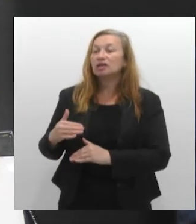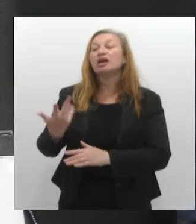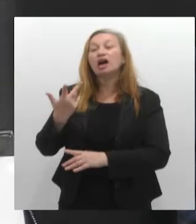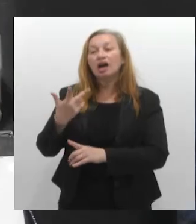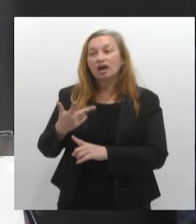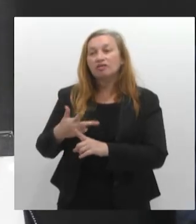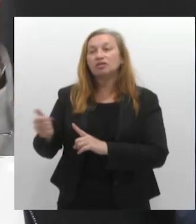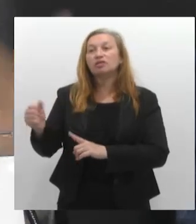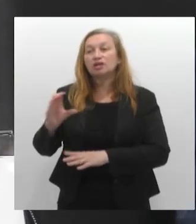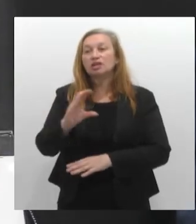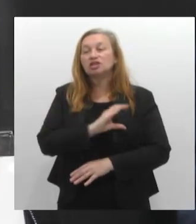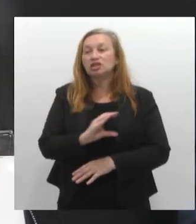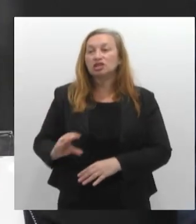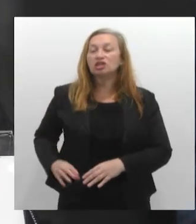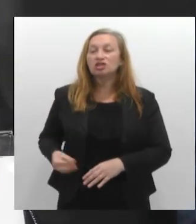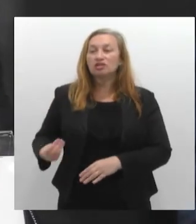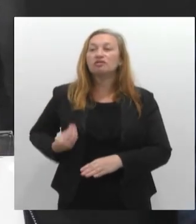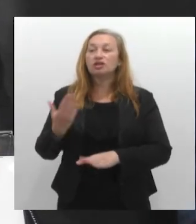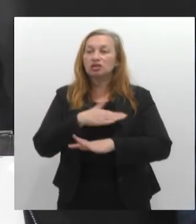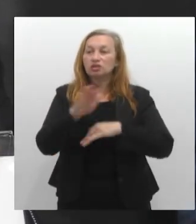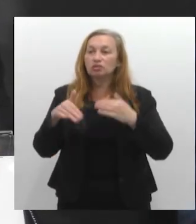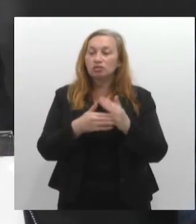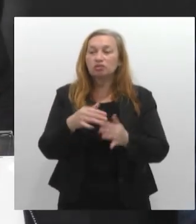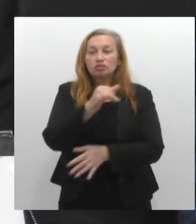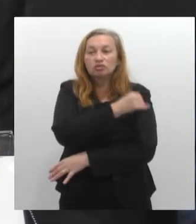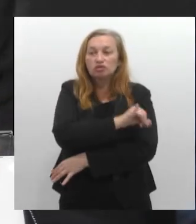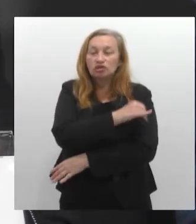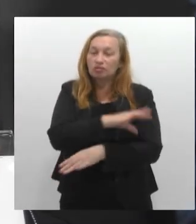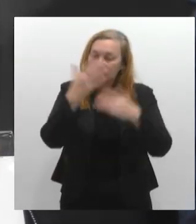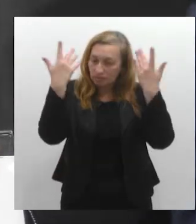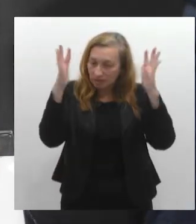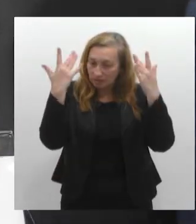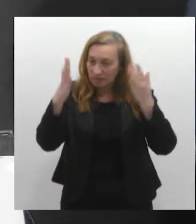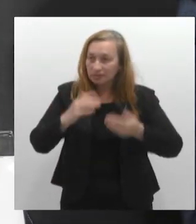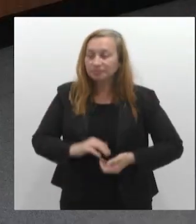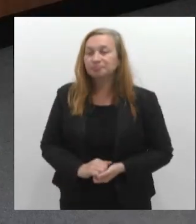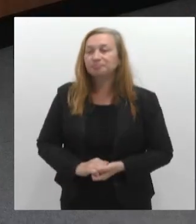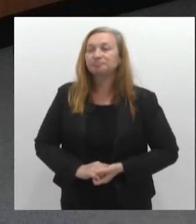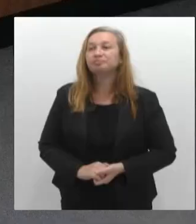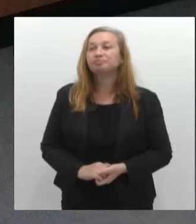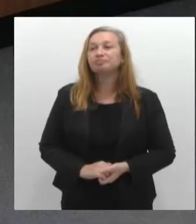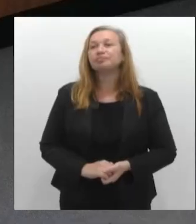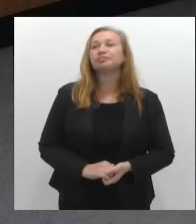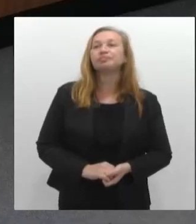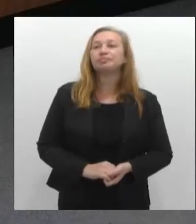de Cristo na vida de todos do Rio de Janeiro. Parabéns, Orani.